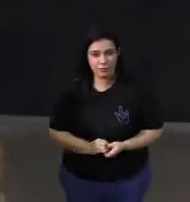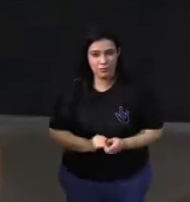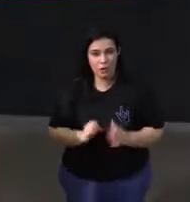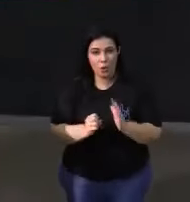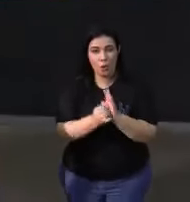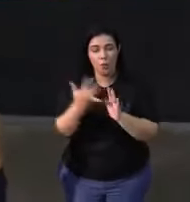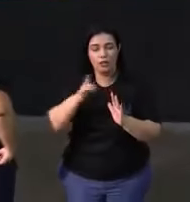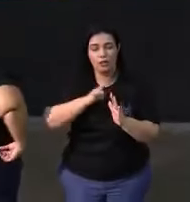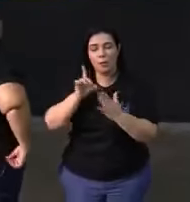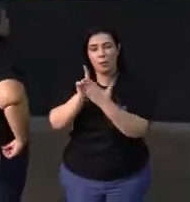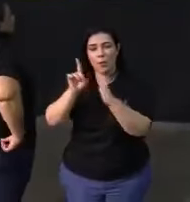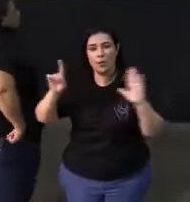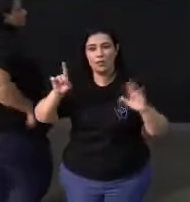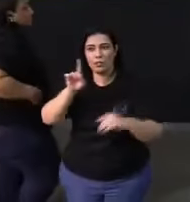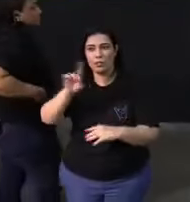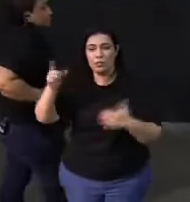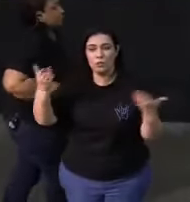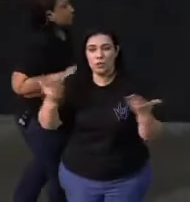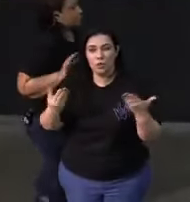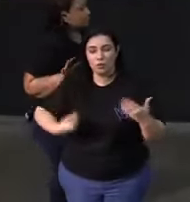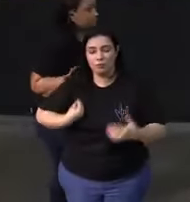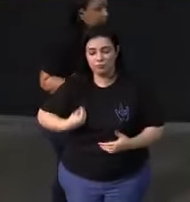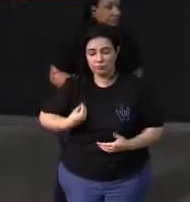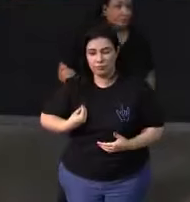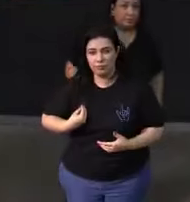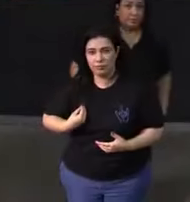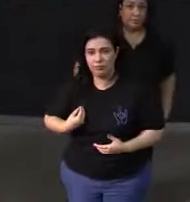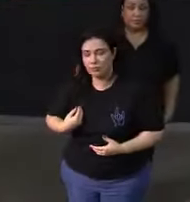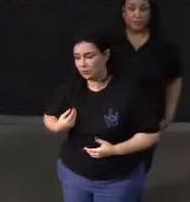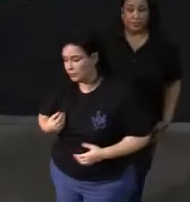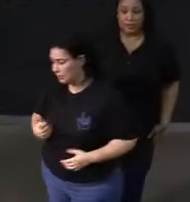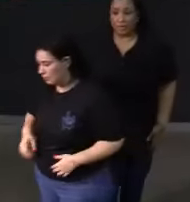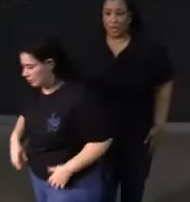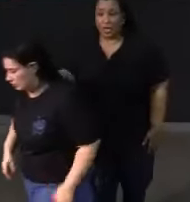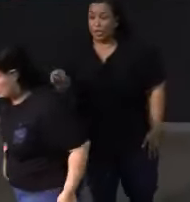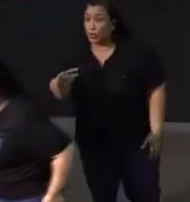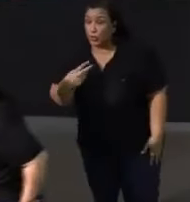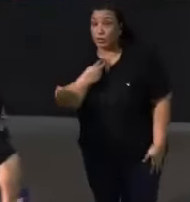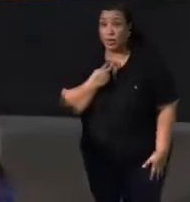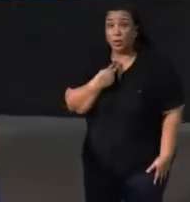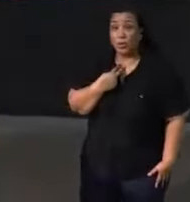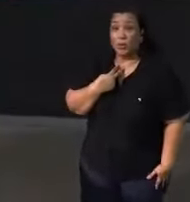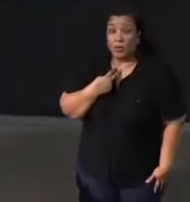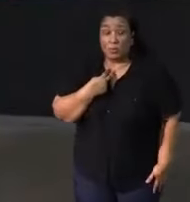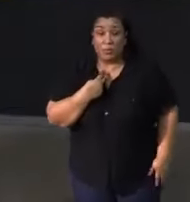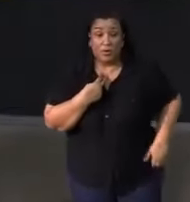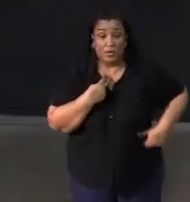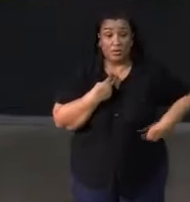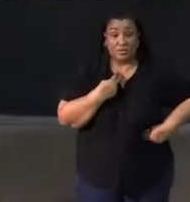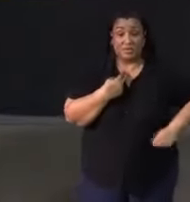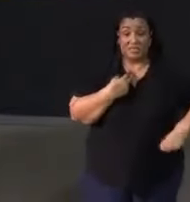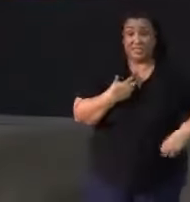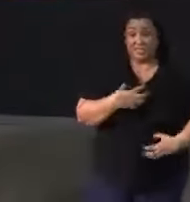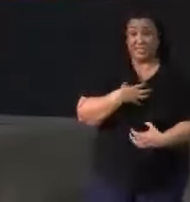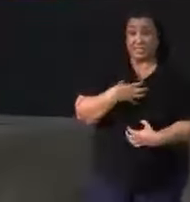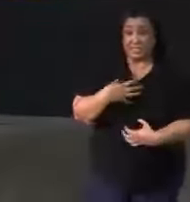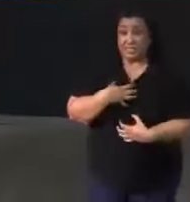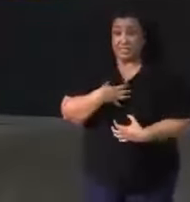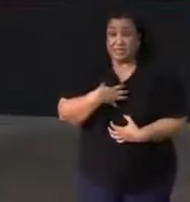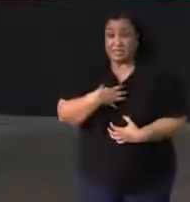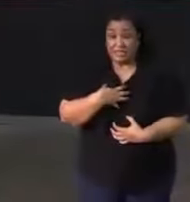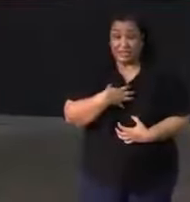Quantos têm promessa de Deus aqui? Então diga: eu não posso carregar o